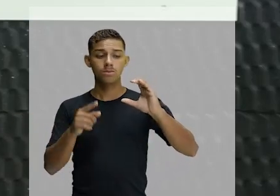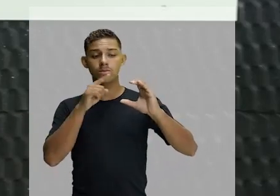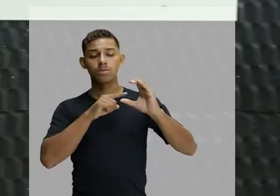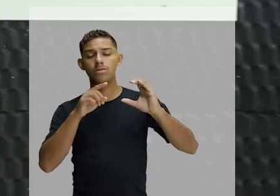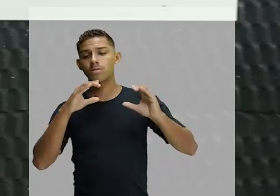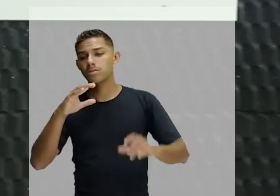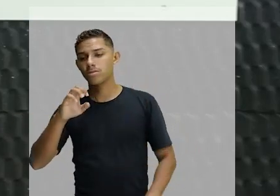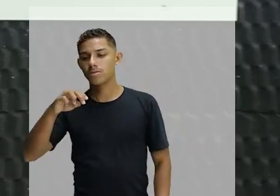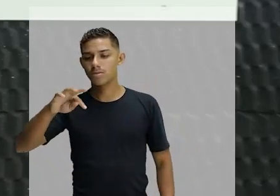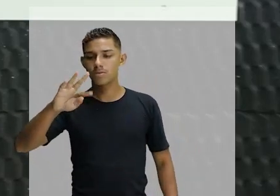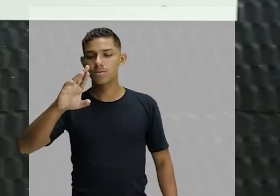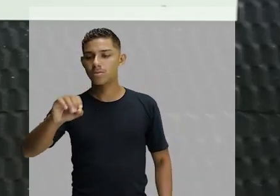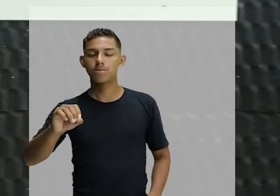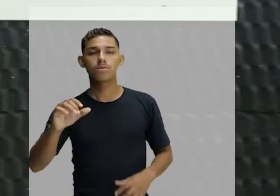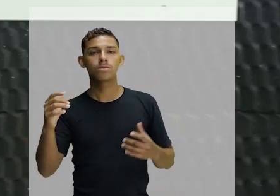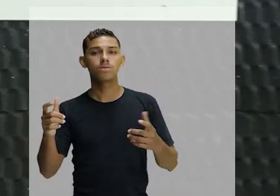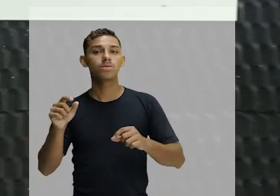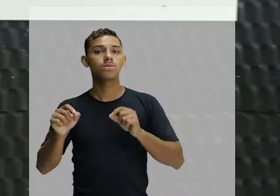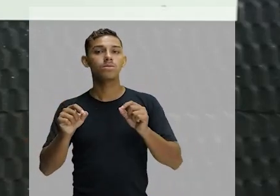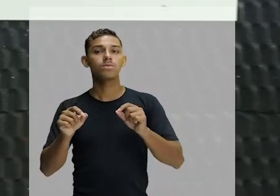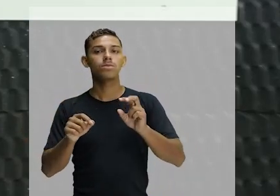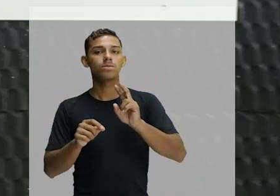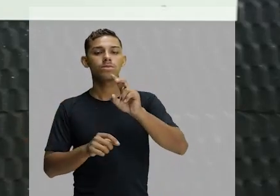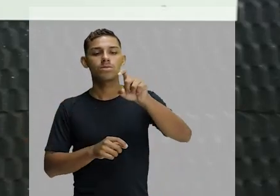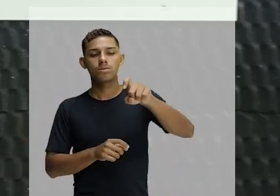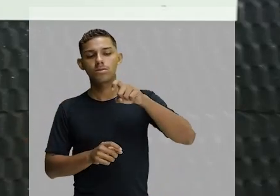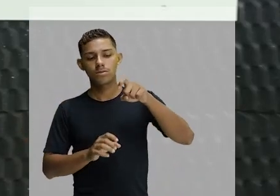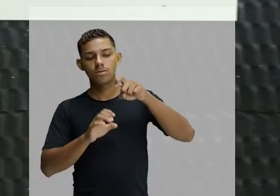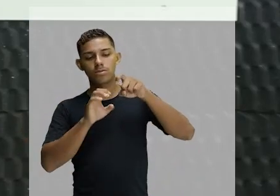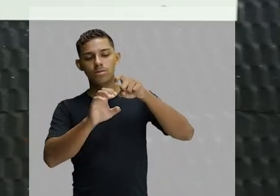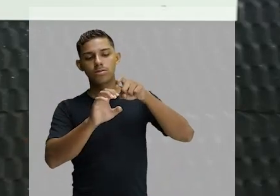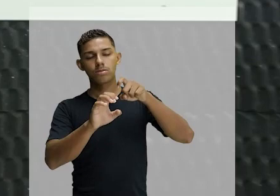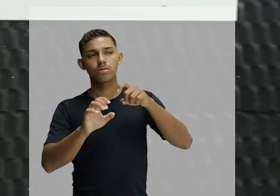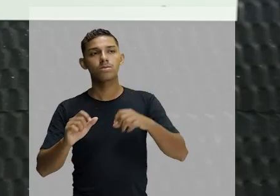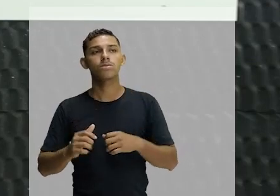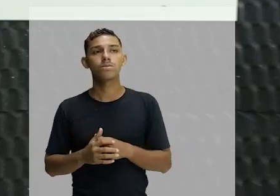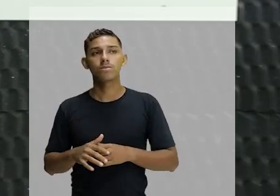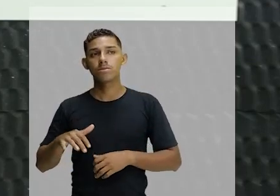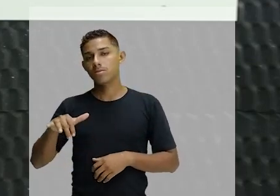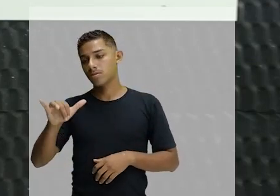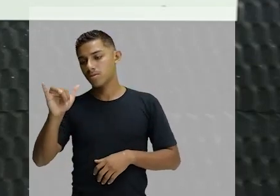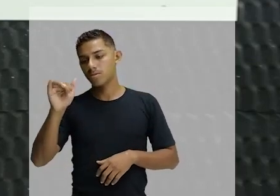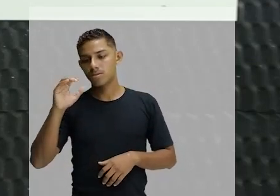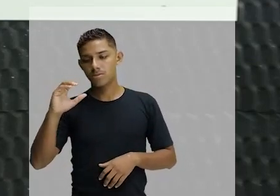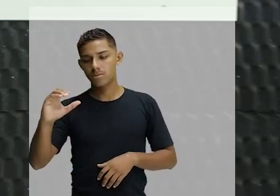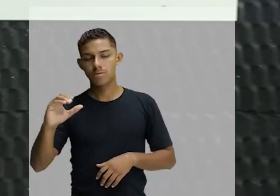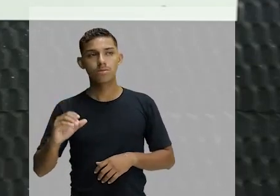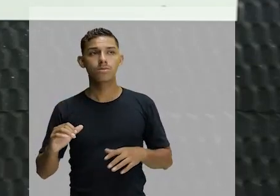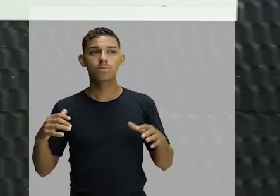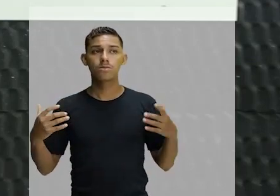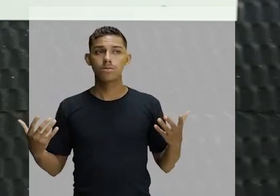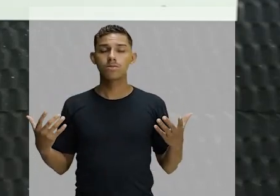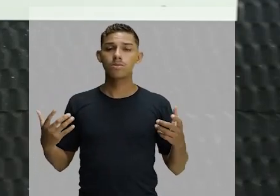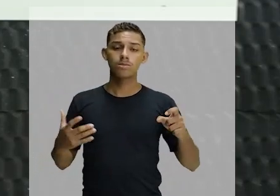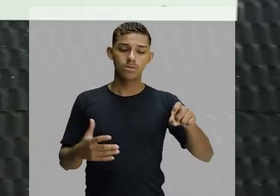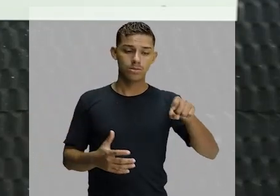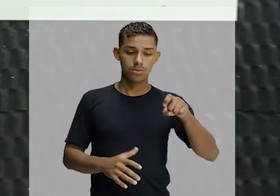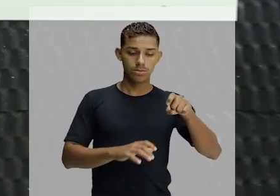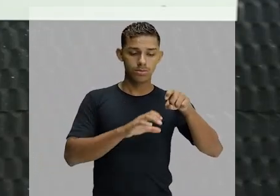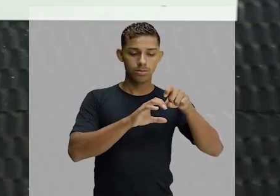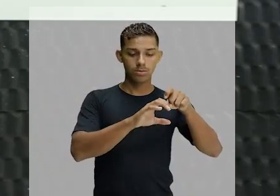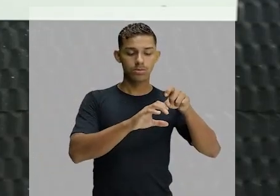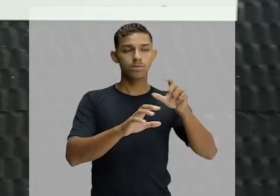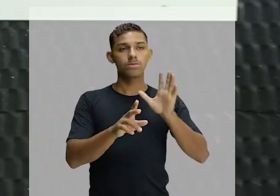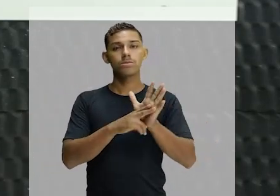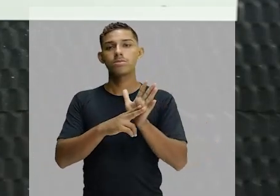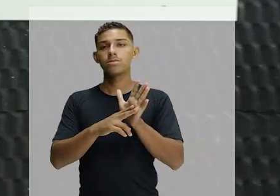Então, veja só. Vamos calcular através da fórmula do ponto médio. Estão lembrados? Também, primeira aula, primeiro conteúdo